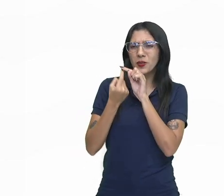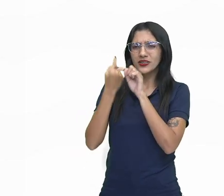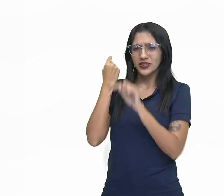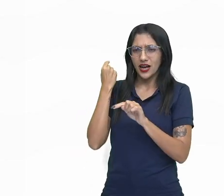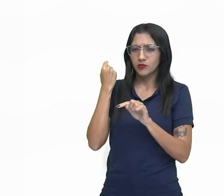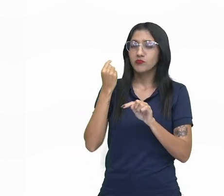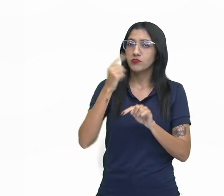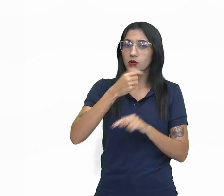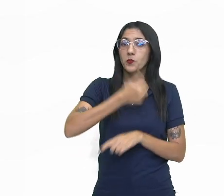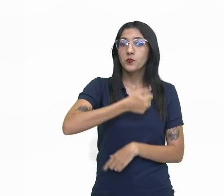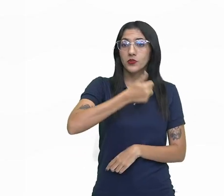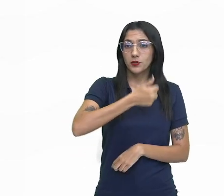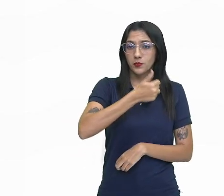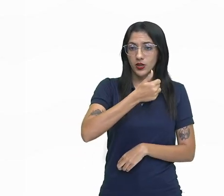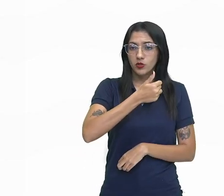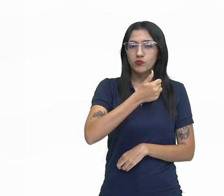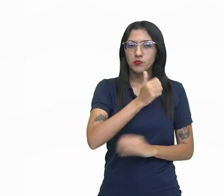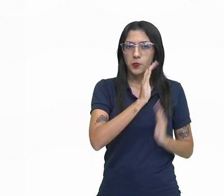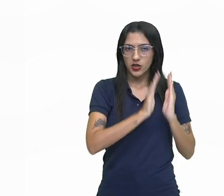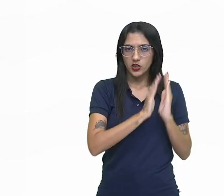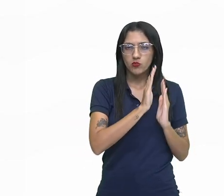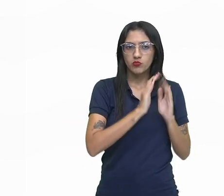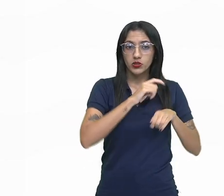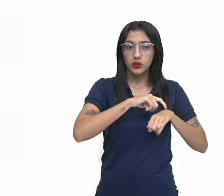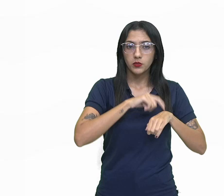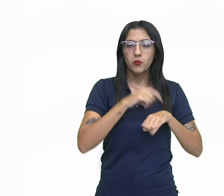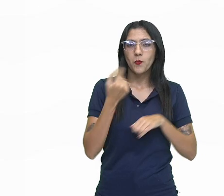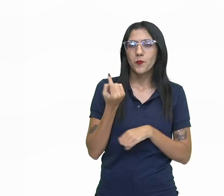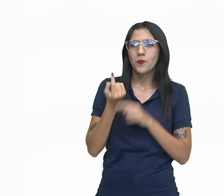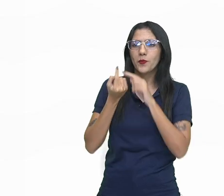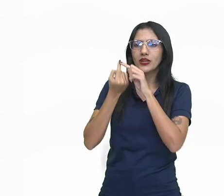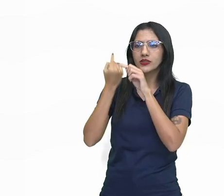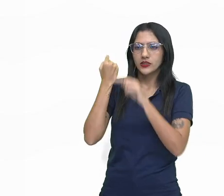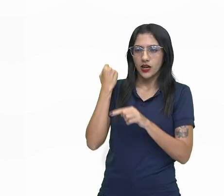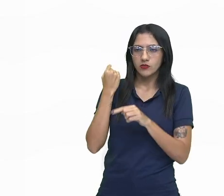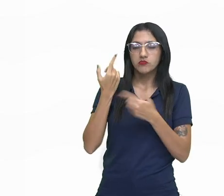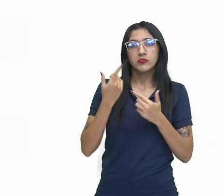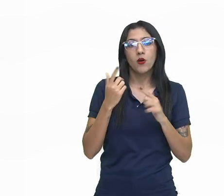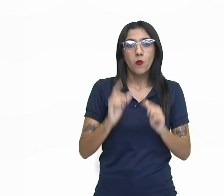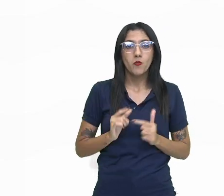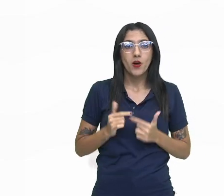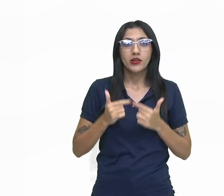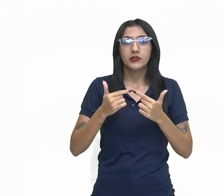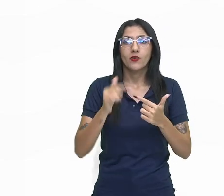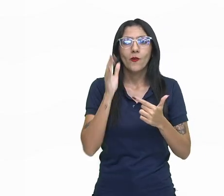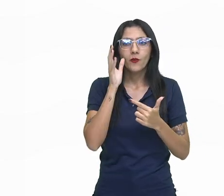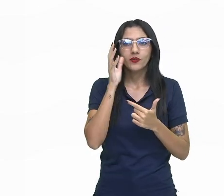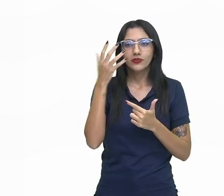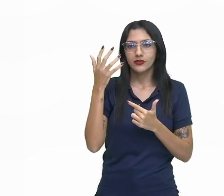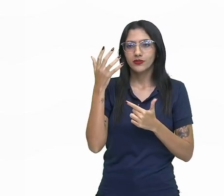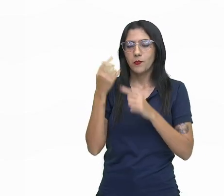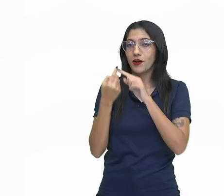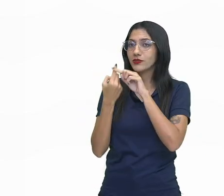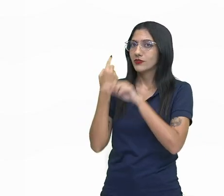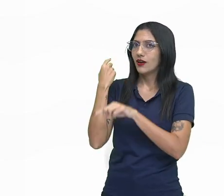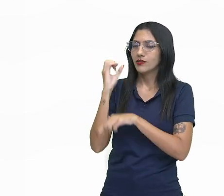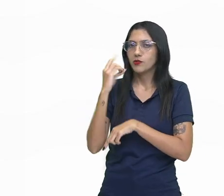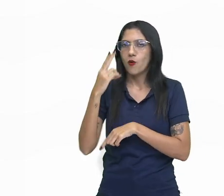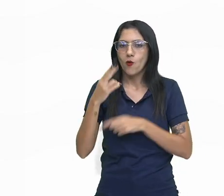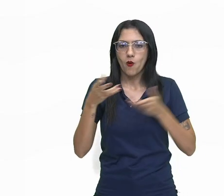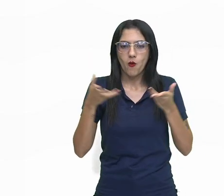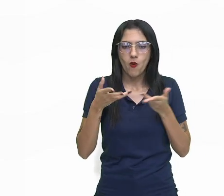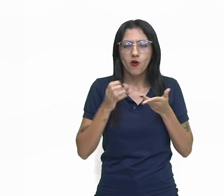primeiro tempo verbal. O passado, até porque, gente, as nossas ações acontecem ou no passado, ou no presente, ou